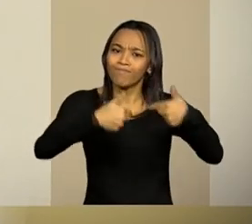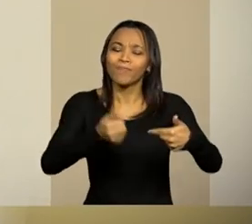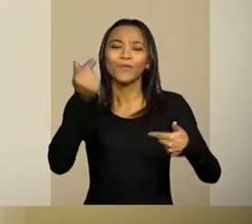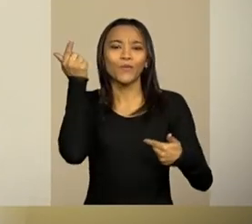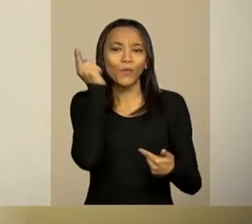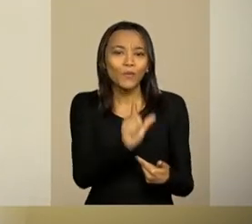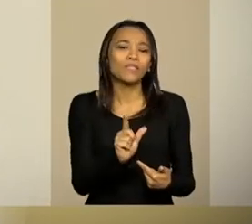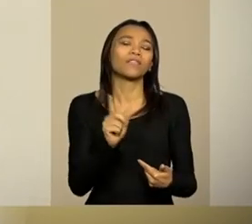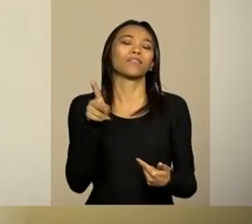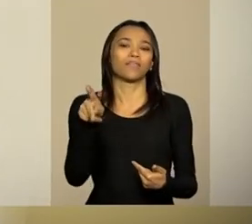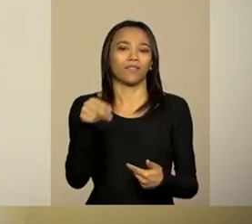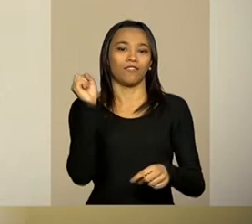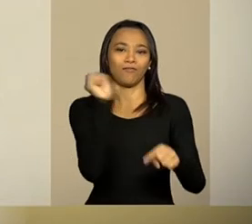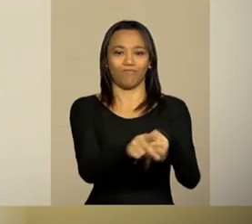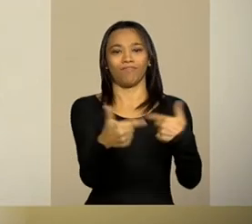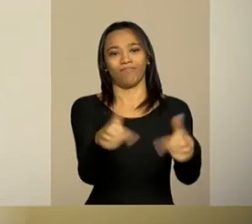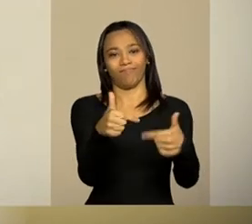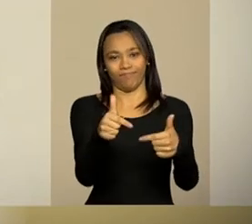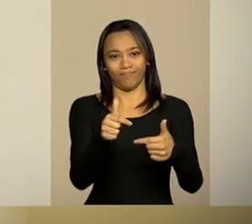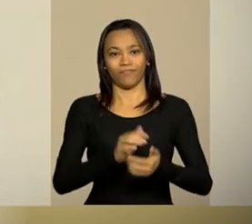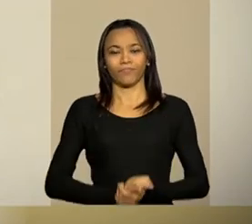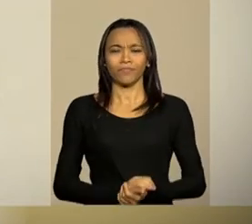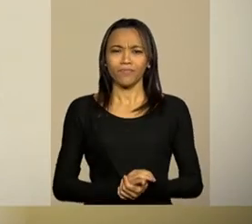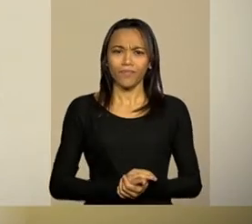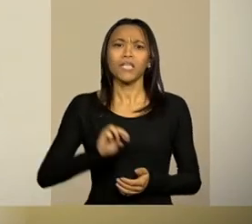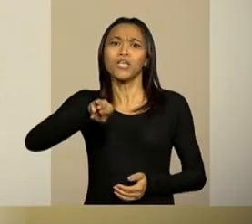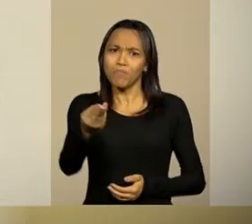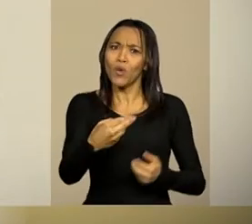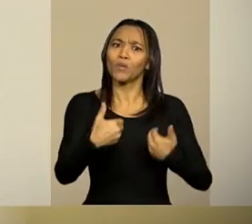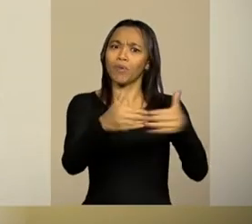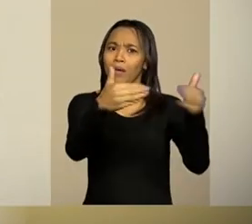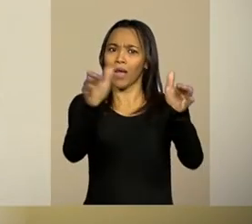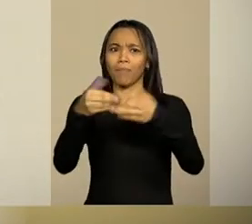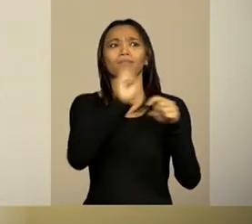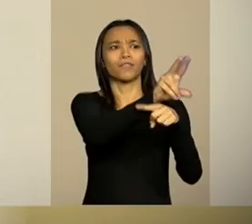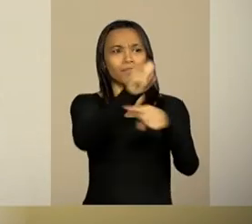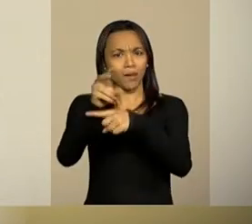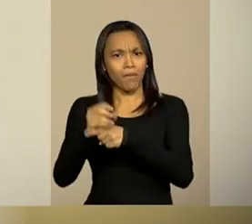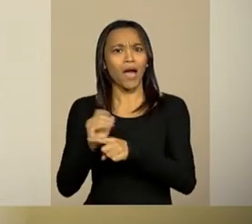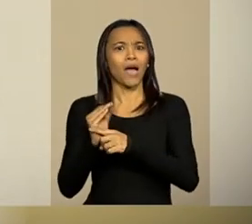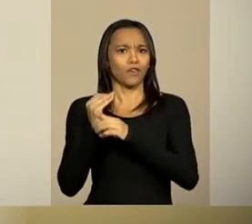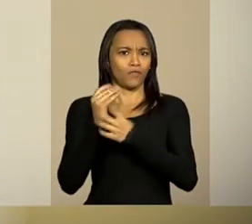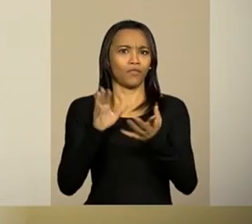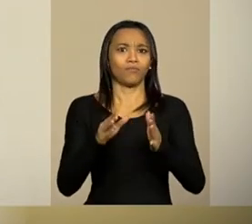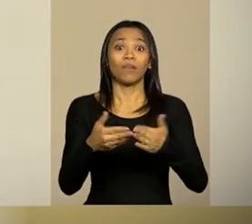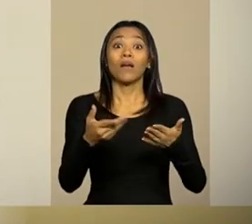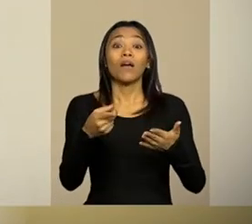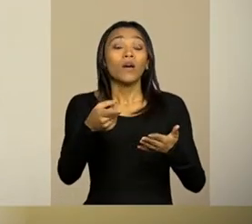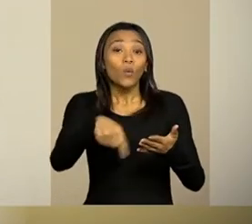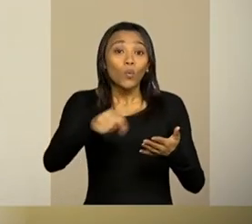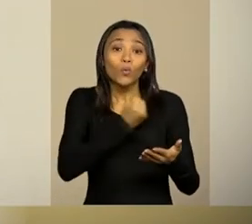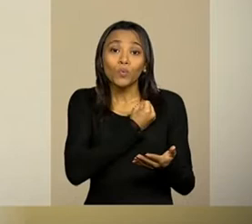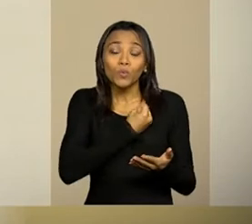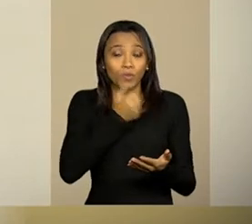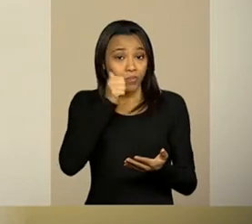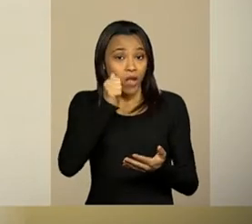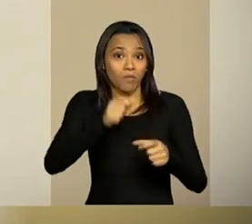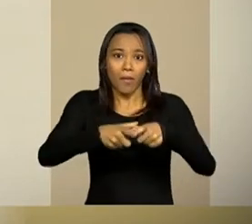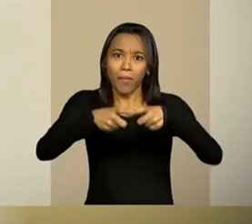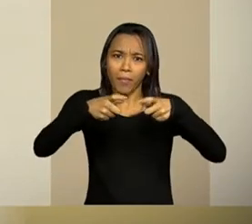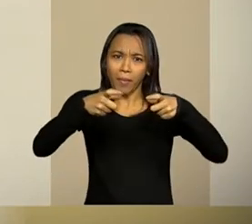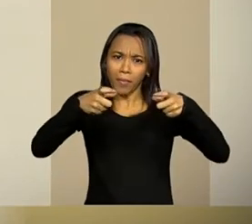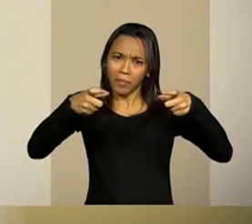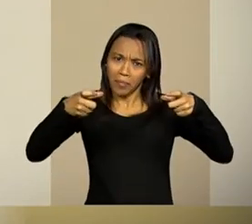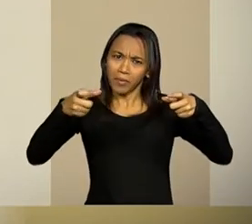conquistaram seu lugar no mercado de trabalho e milhões de empregos foram criados no Brasil nos últimos anos presidenta o número de mulheres no mercado